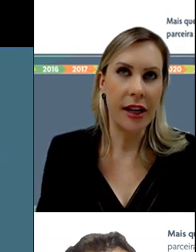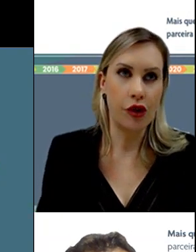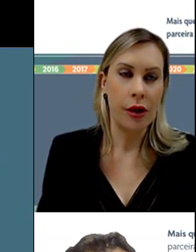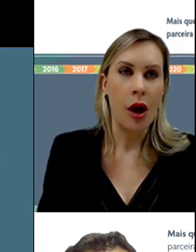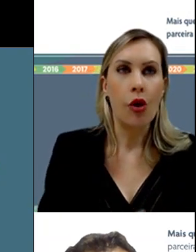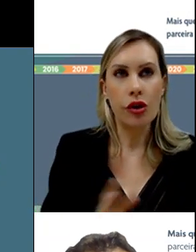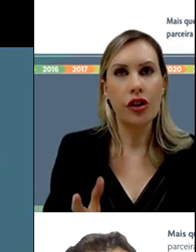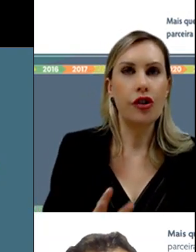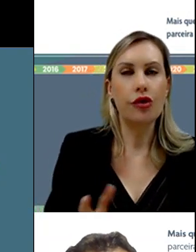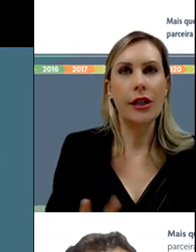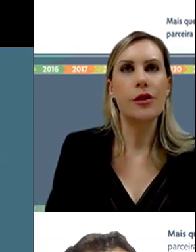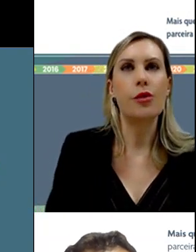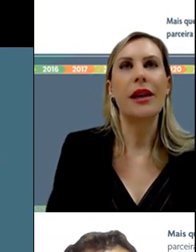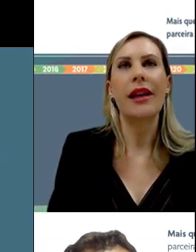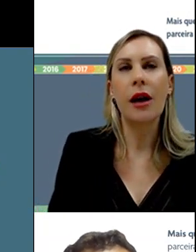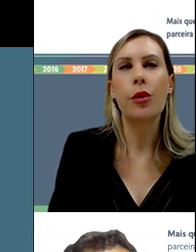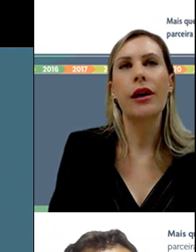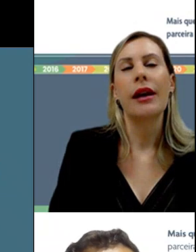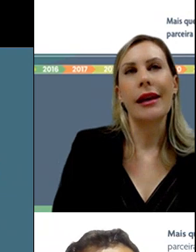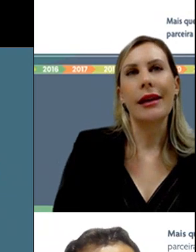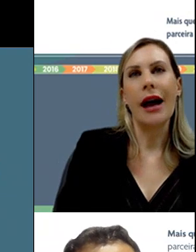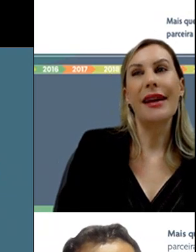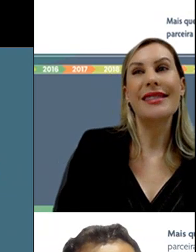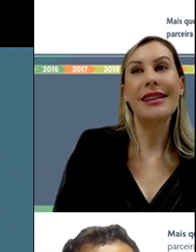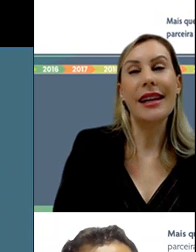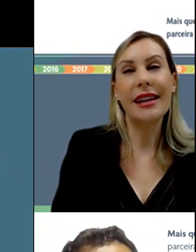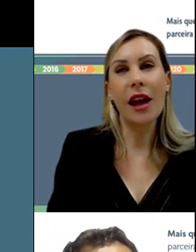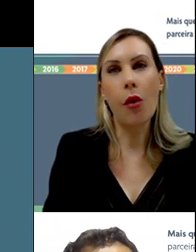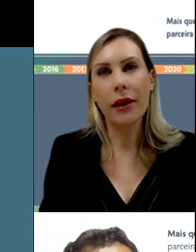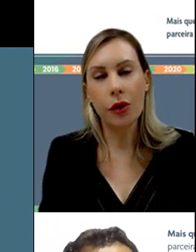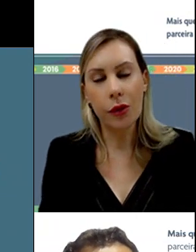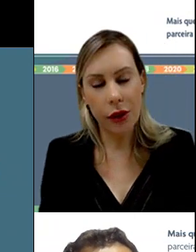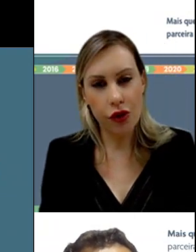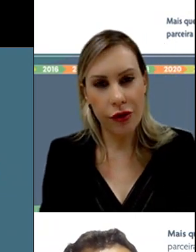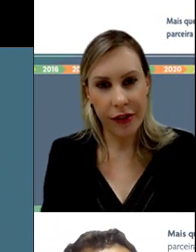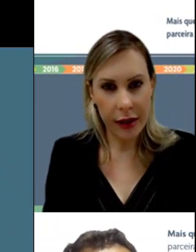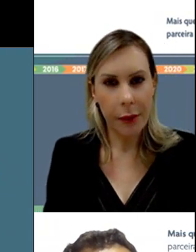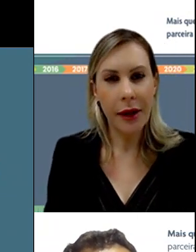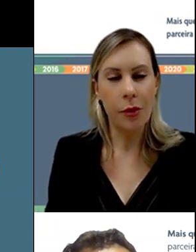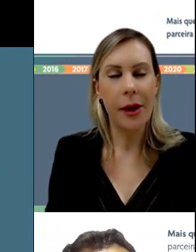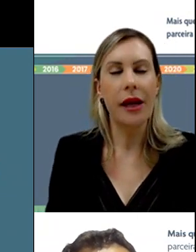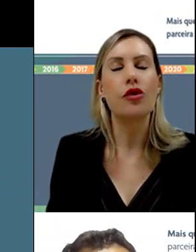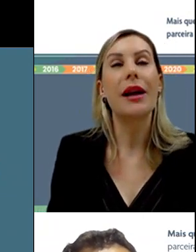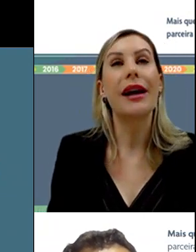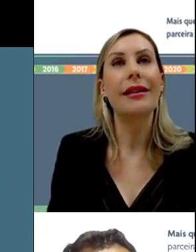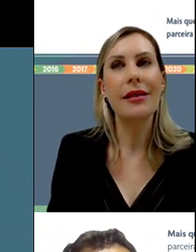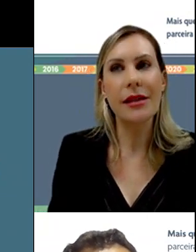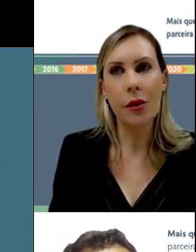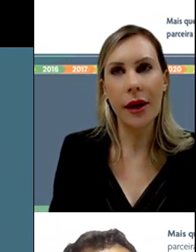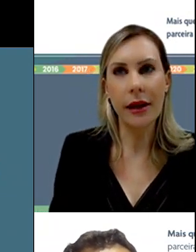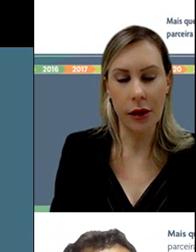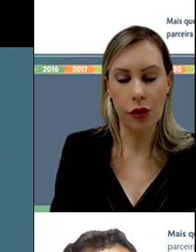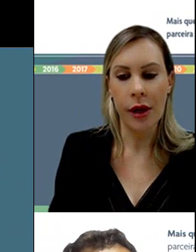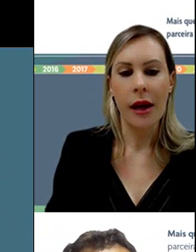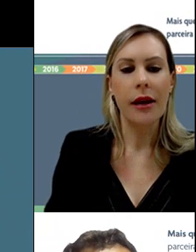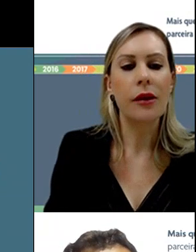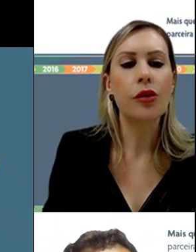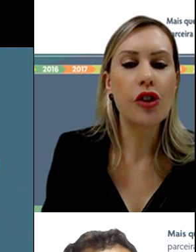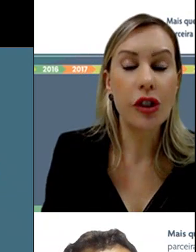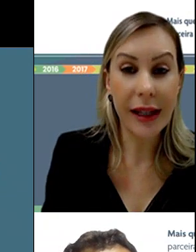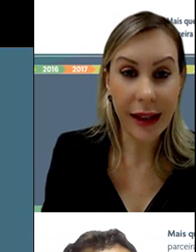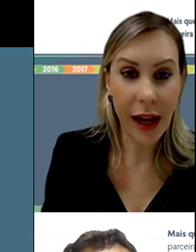pela frente? Hoje a gente utiliza uma tábua que dá mais 34 anos de vida, mais ou menos, para quem tem 50